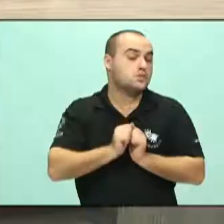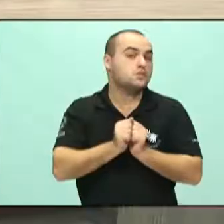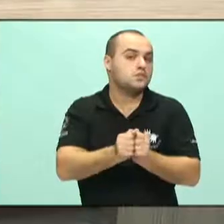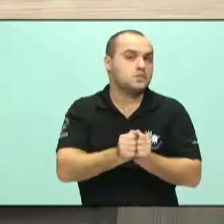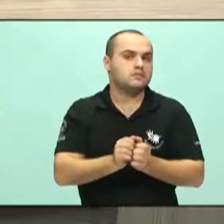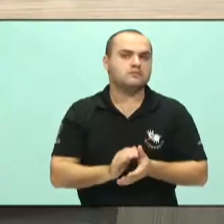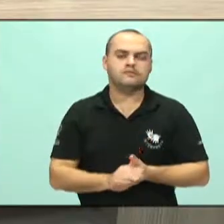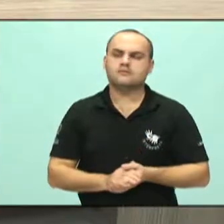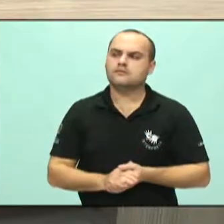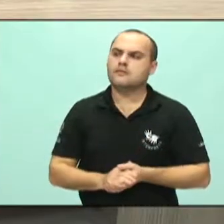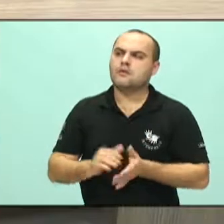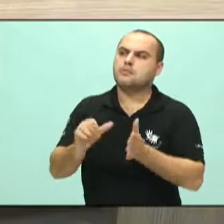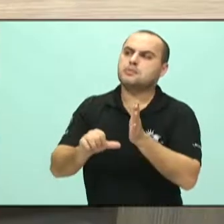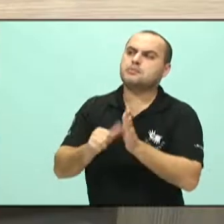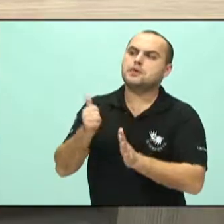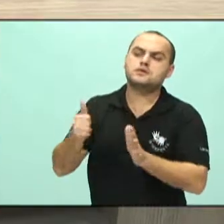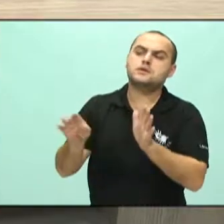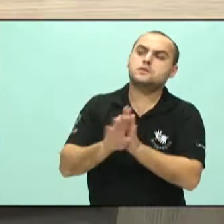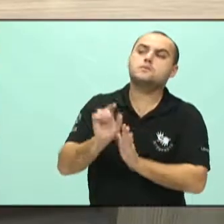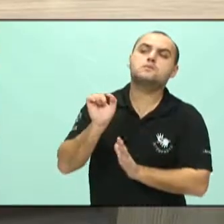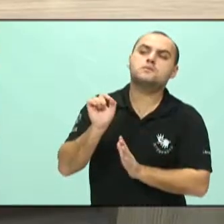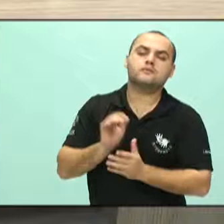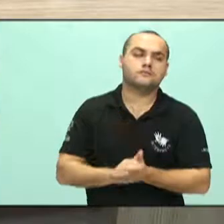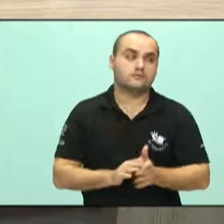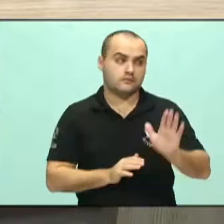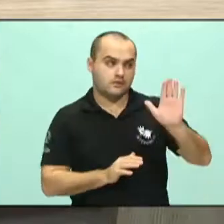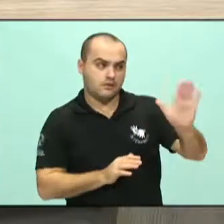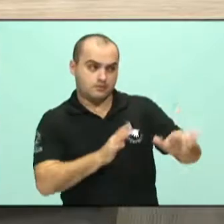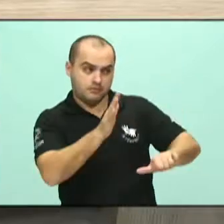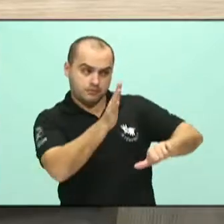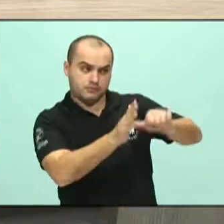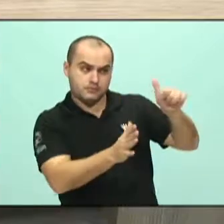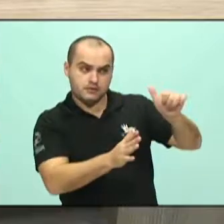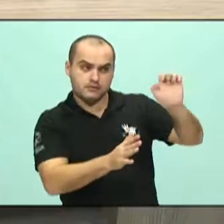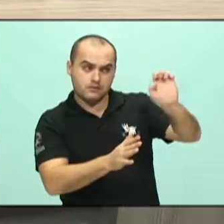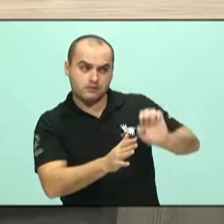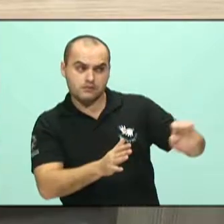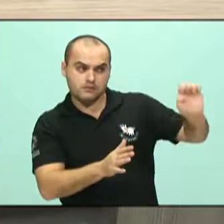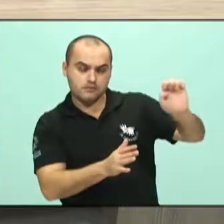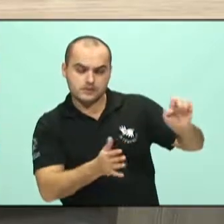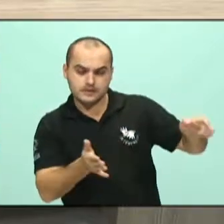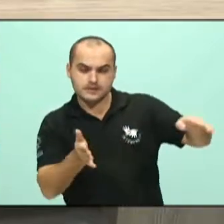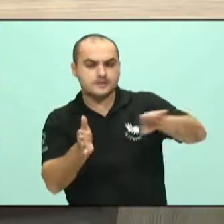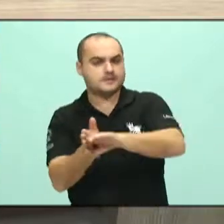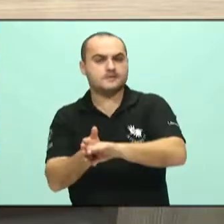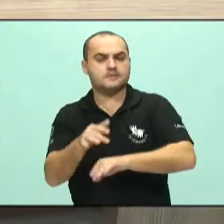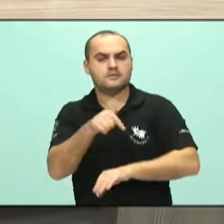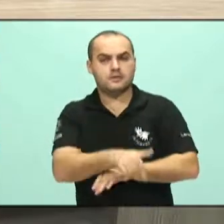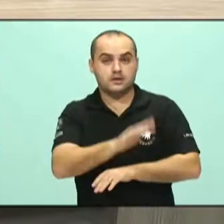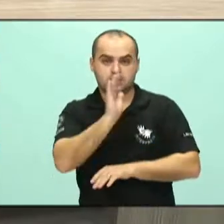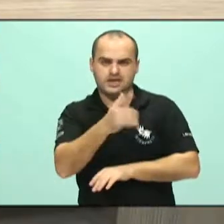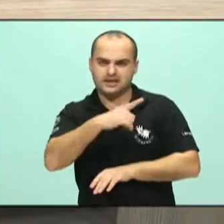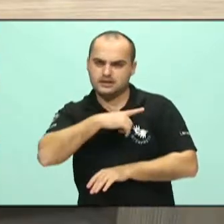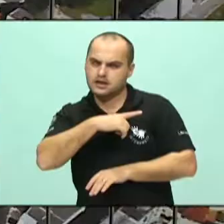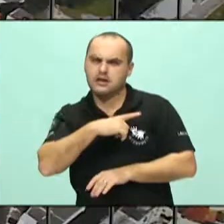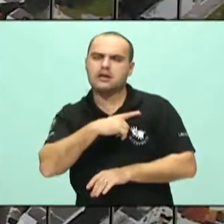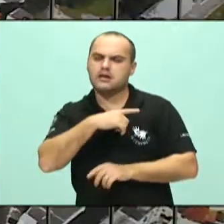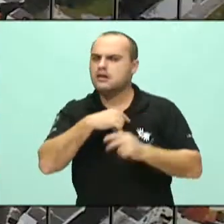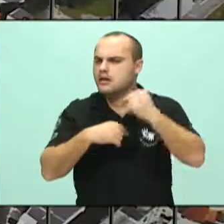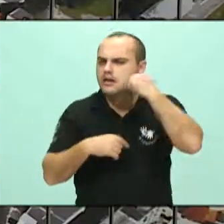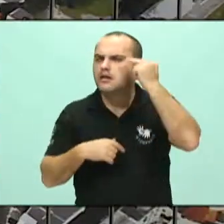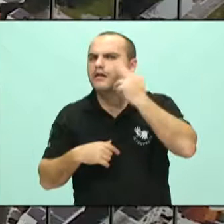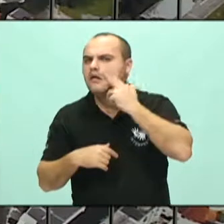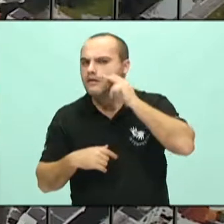aqui foi em que ano? Não, os primeiros europeus a chegar aqui, e já tinha africanos juntos, alguns africanos